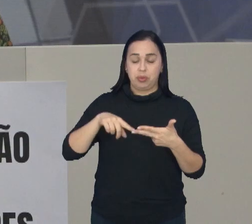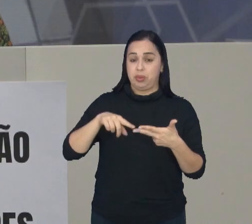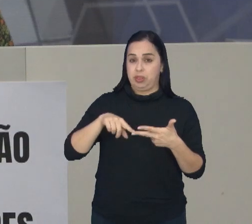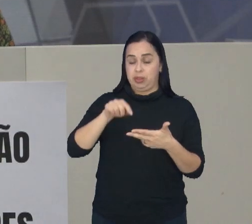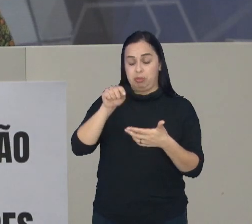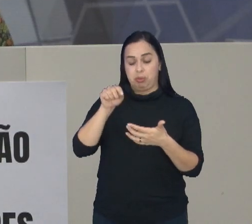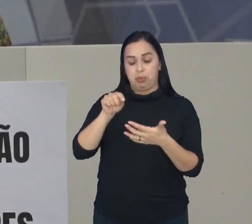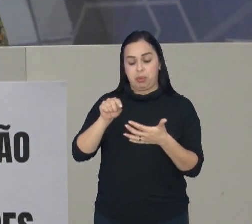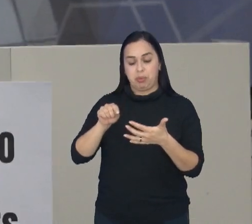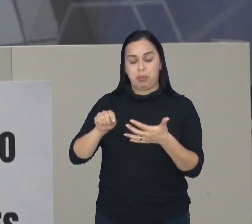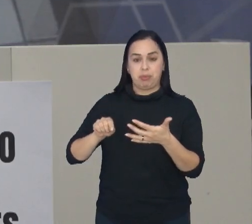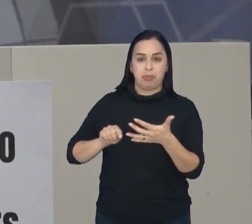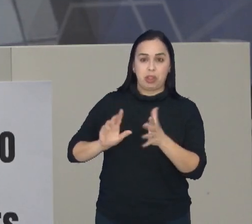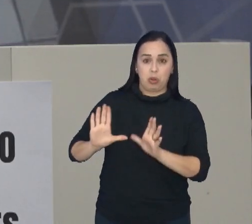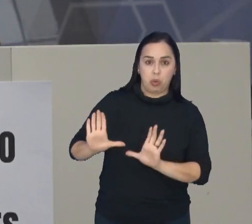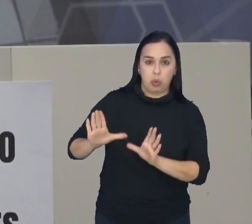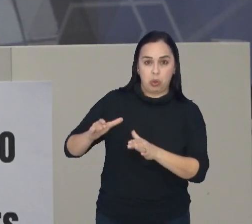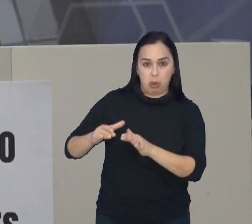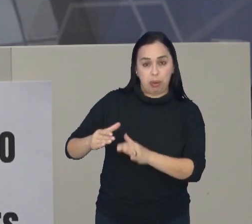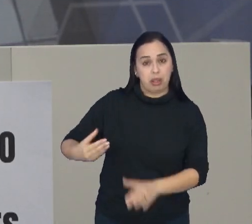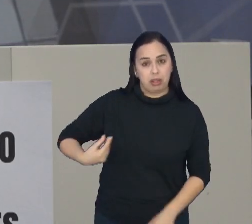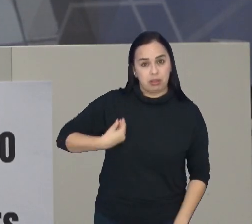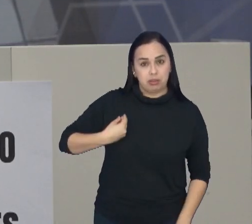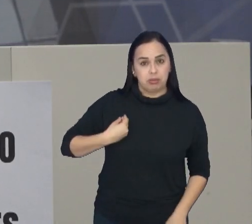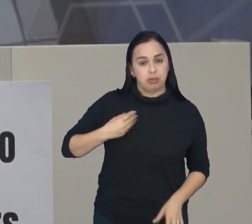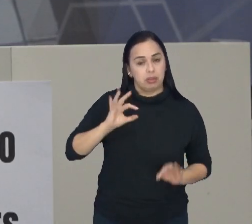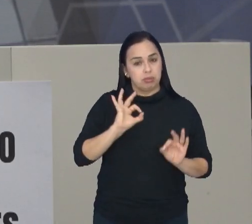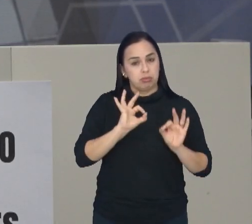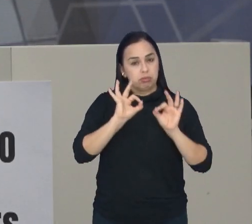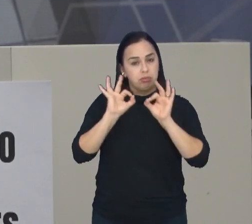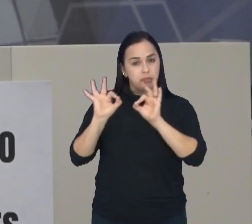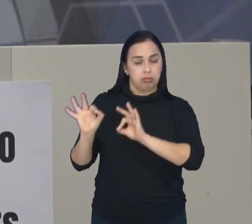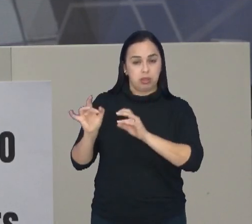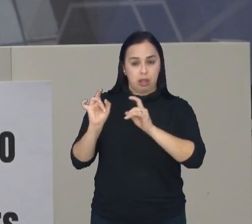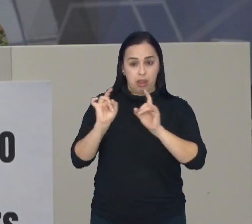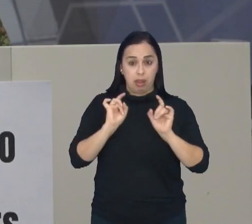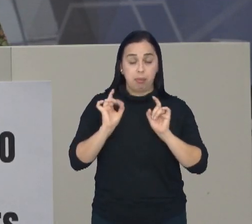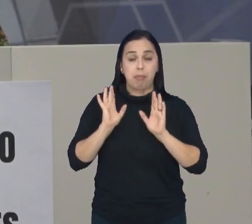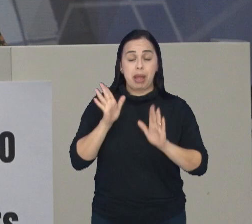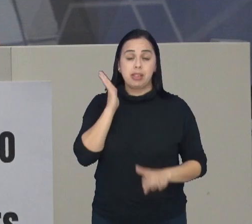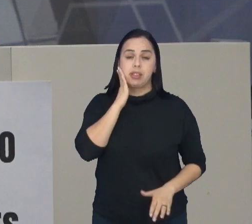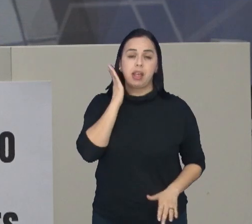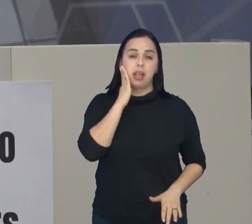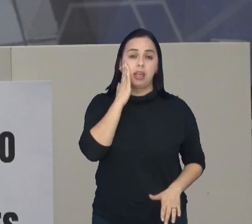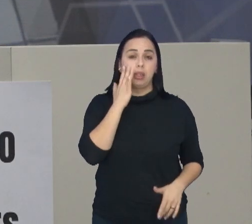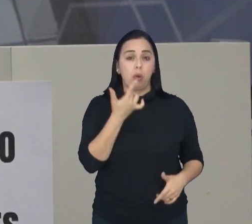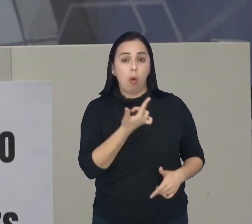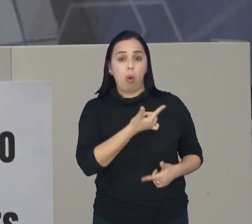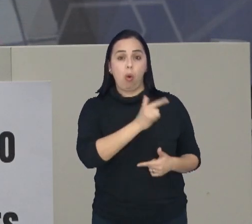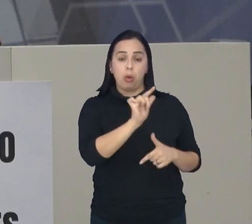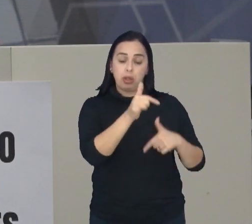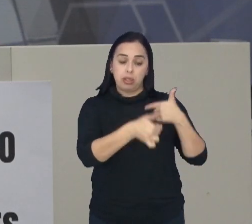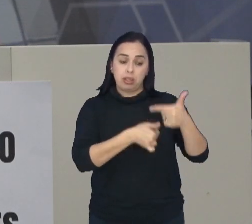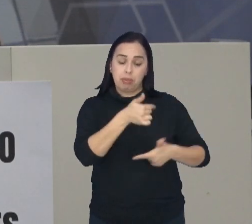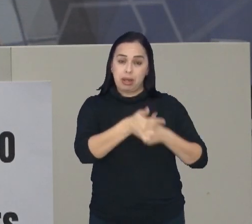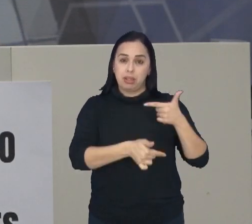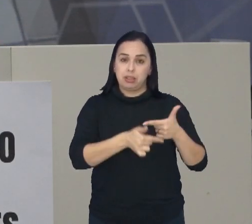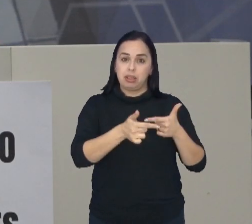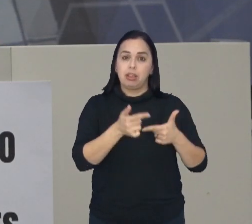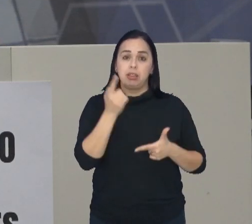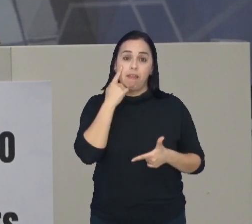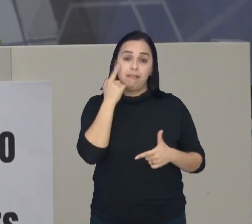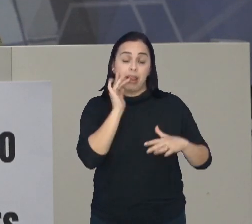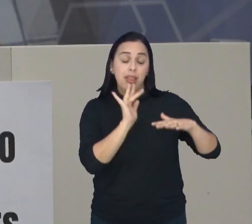o Daniel, que estão presentes aqui acompanhando a sessão, mas sei que muitos trabalhadores estão acompanhando pela